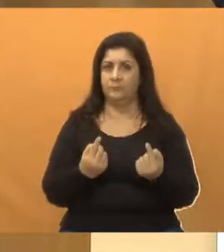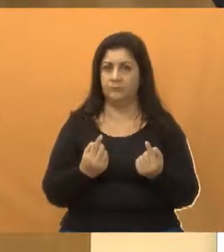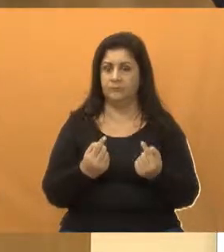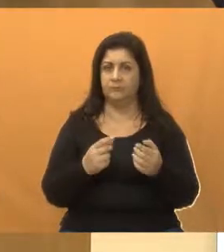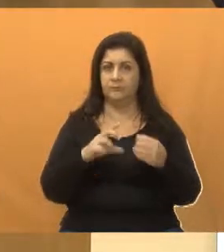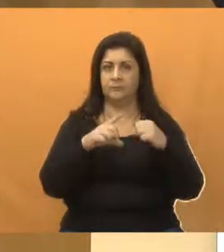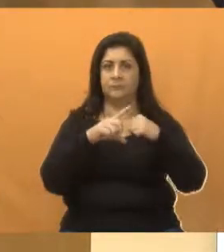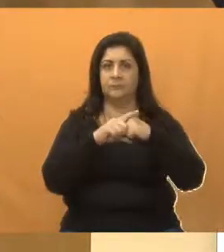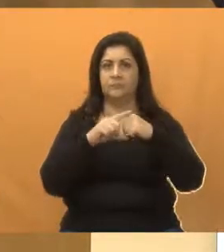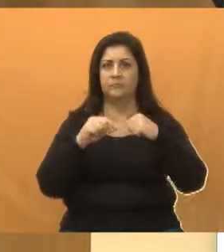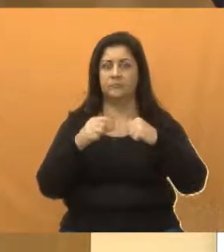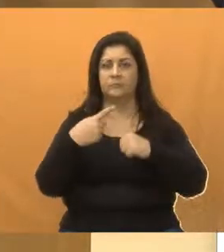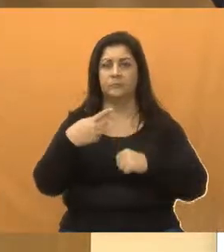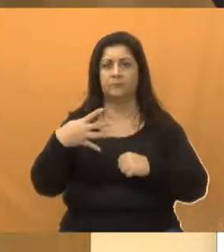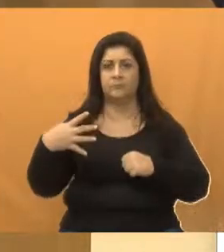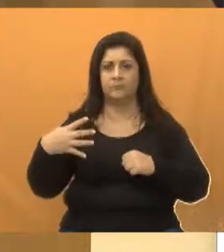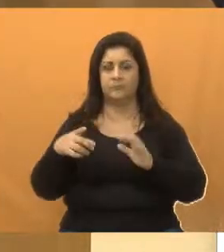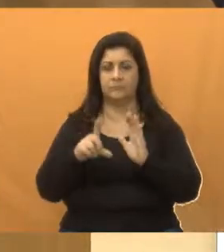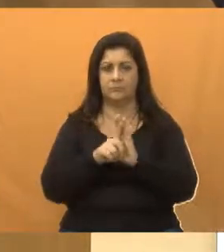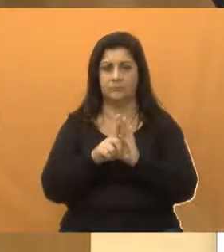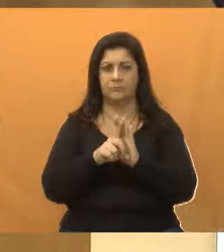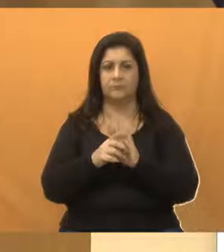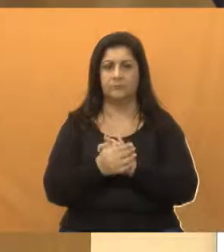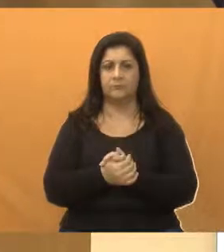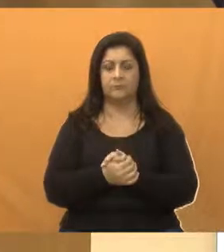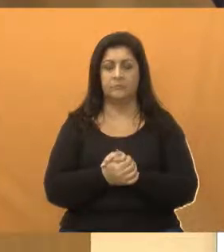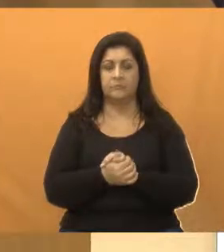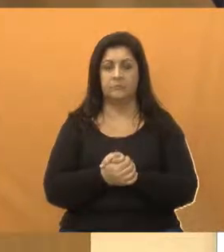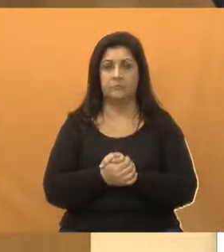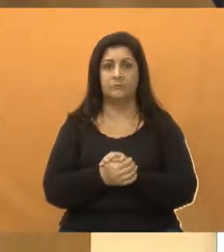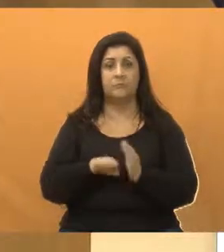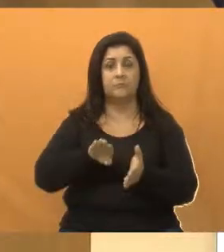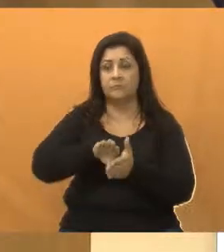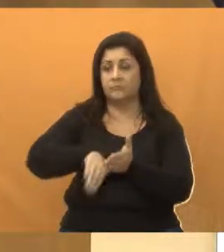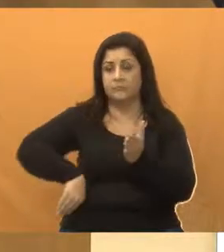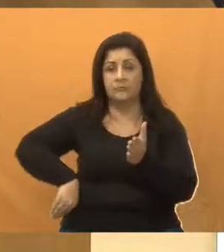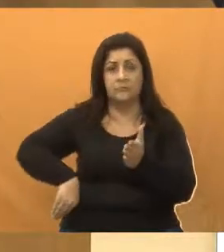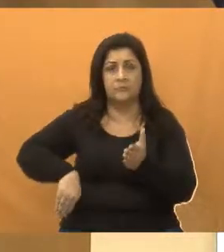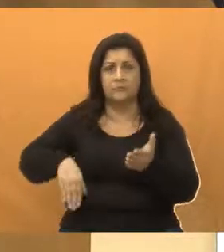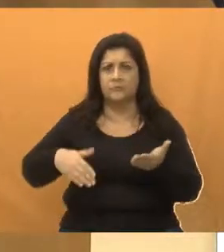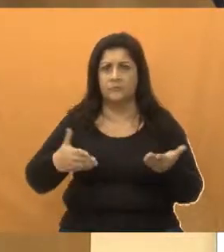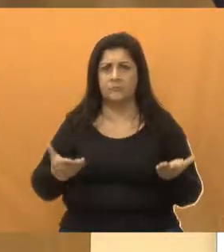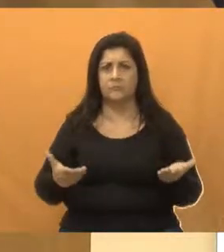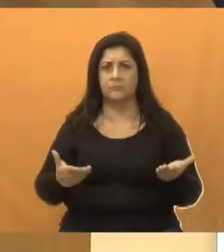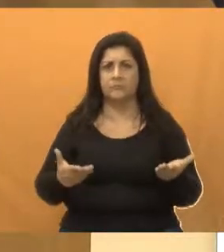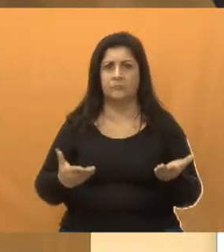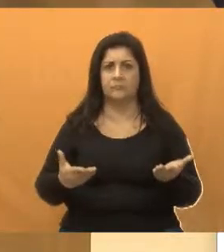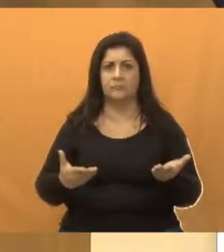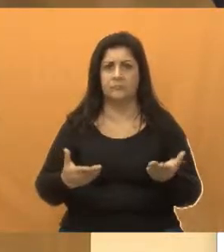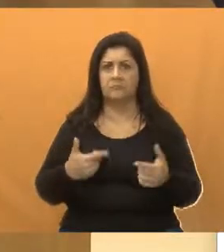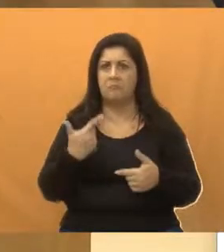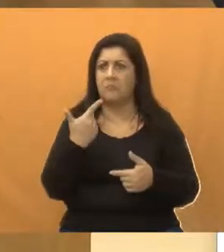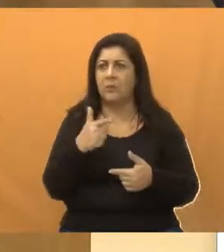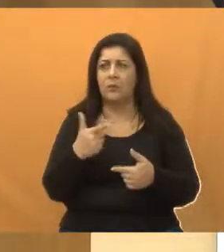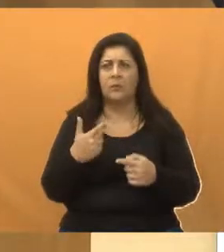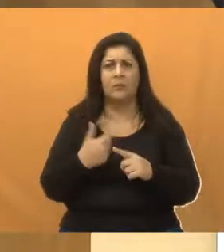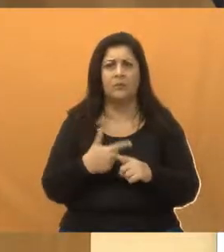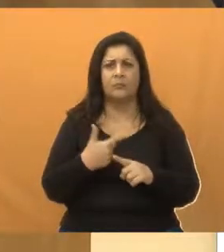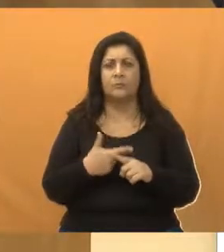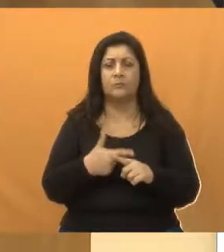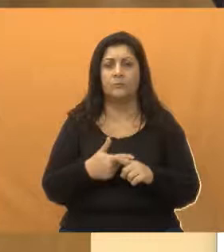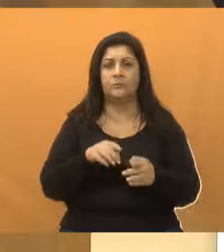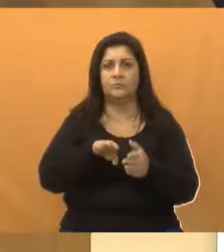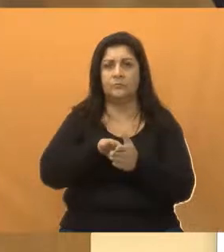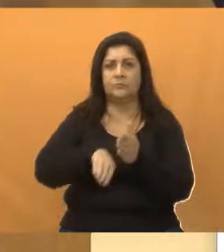artigo 14 dessa lei que acabei de citar excluía de maneira discriminatória e sem qualquer